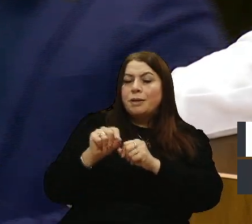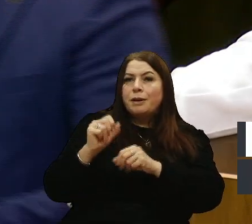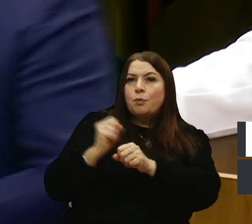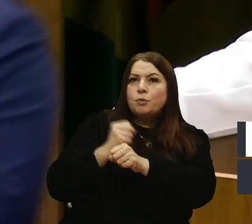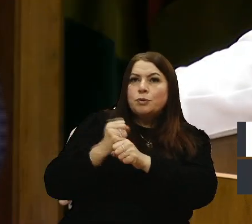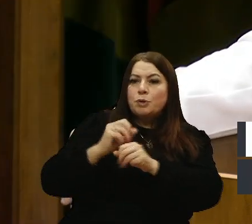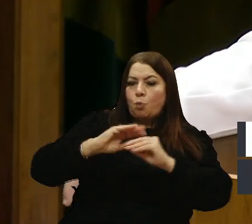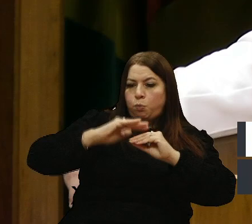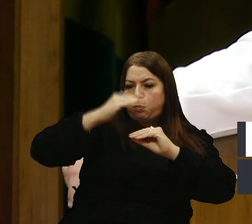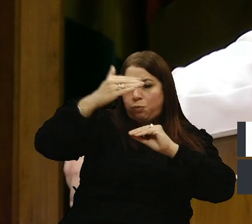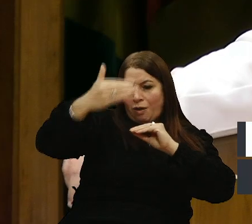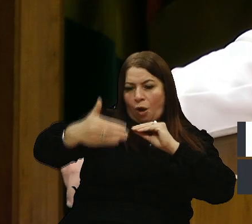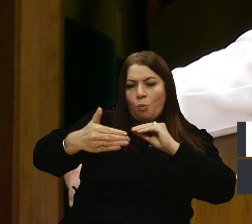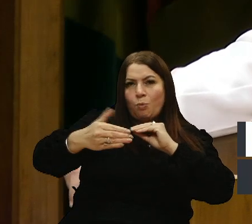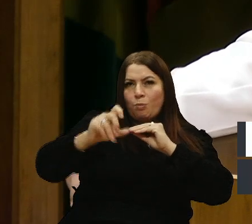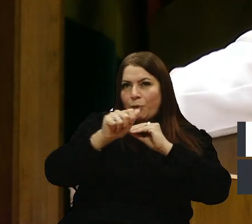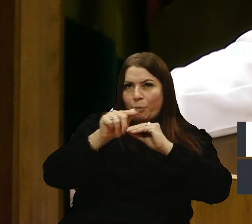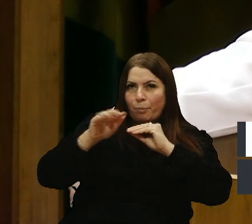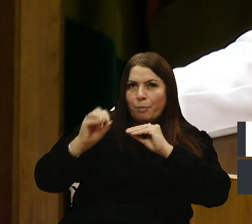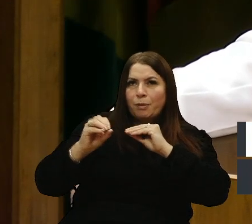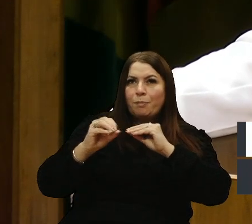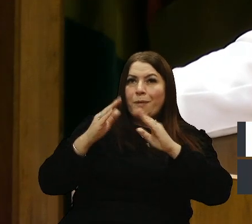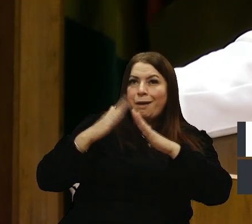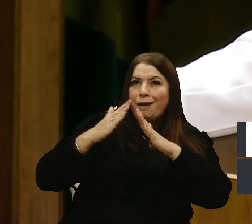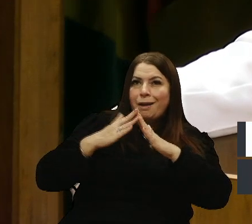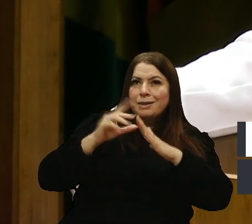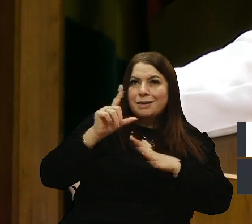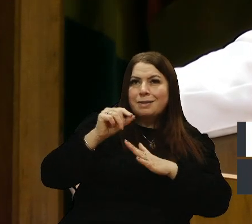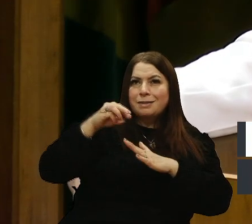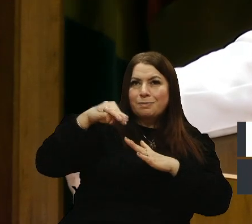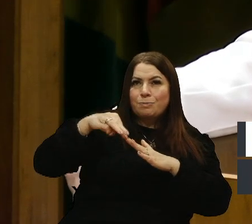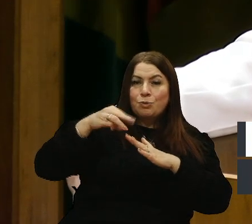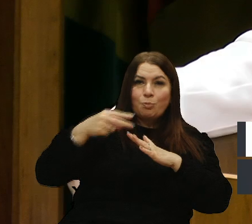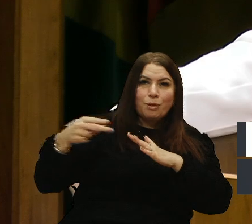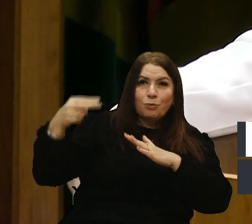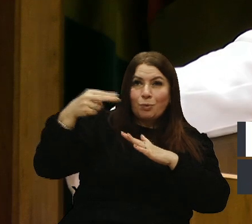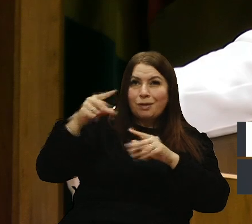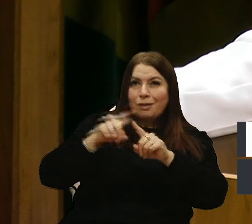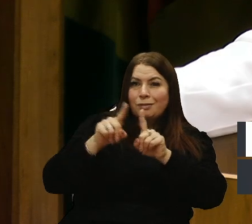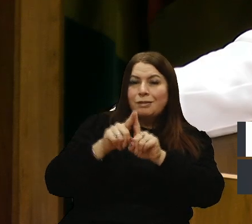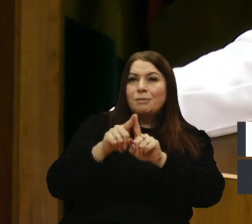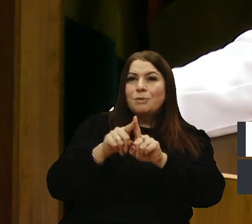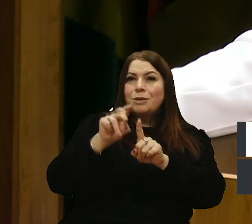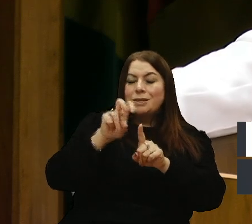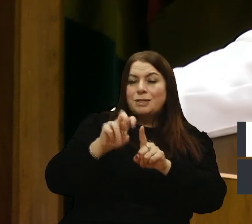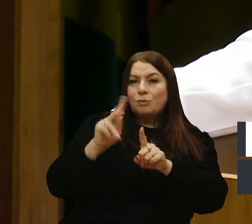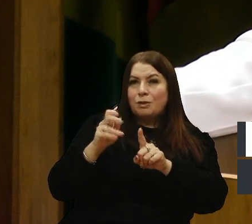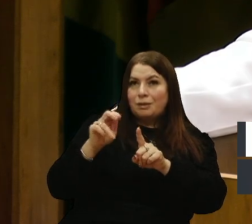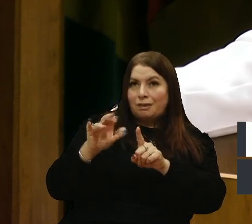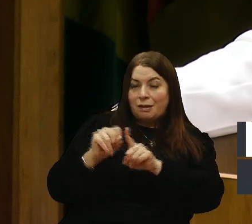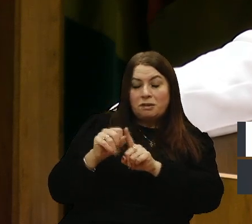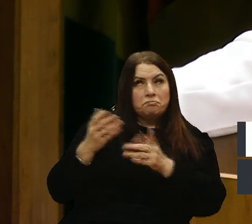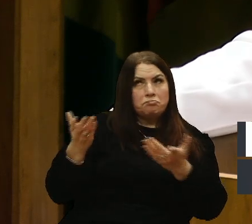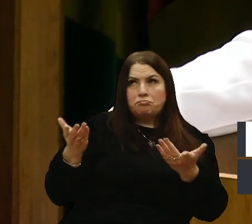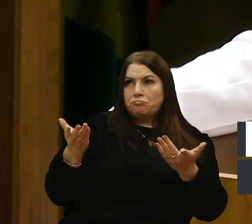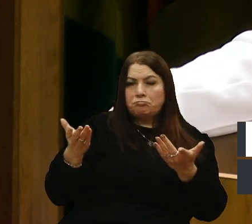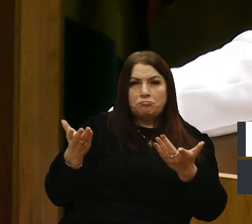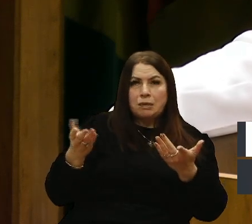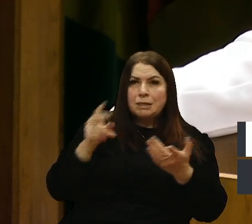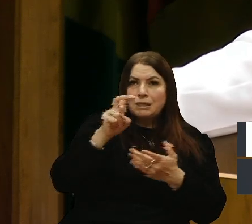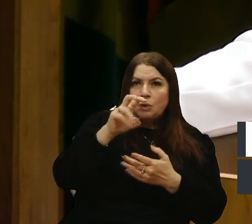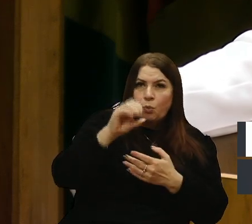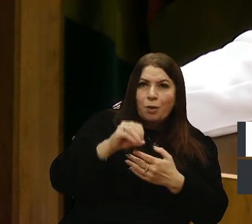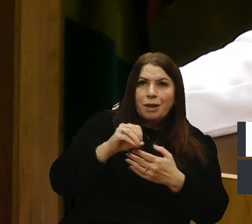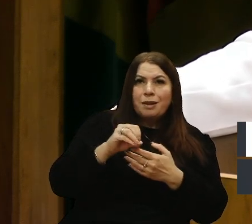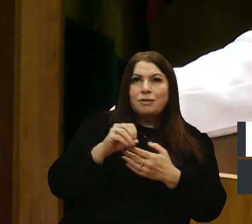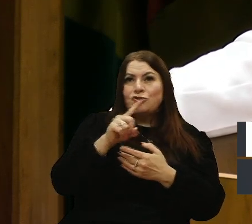um galpão ou queira construir uma casa numa área de 10.000 metros quadrados e 5 hectares, de 50 hectares